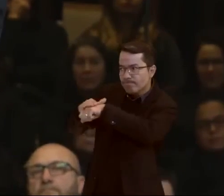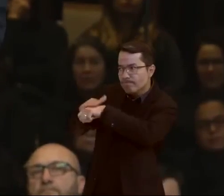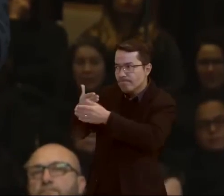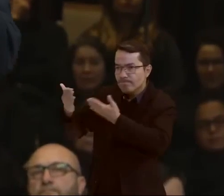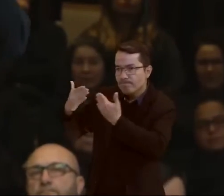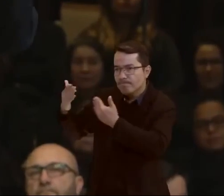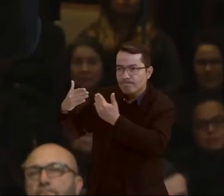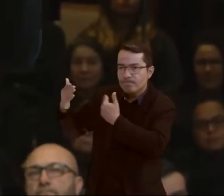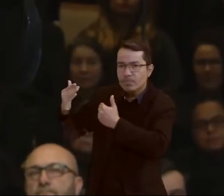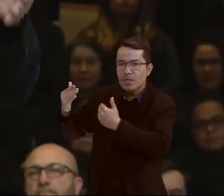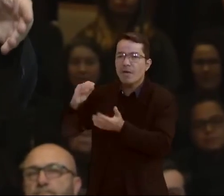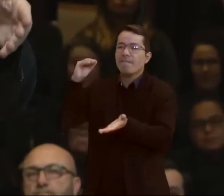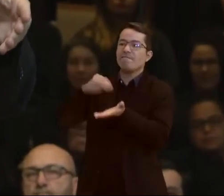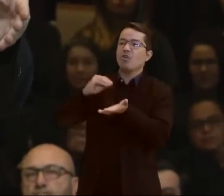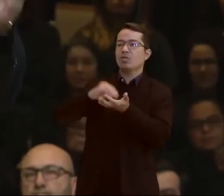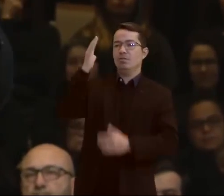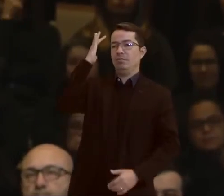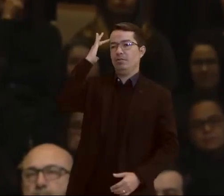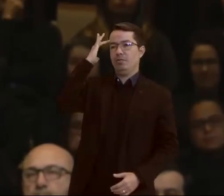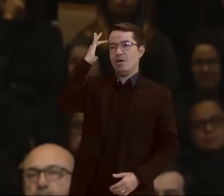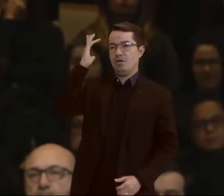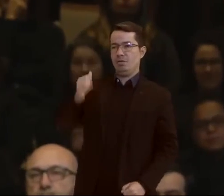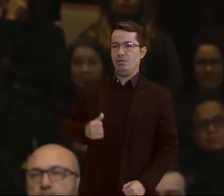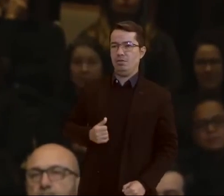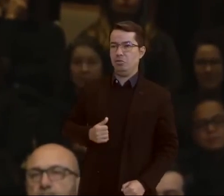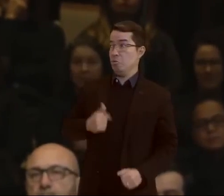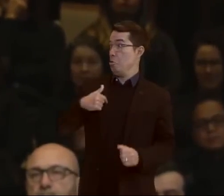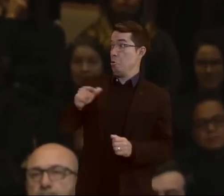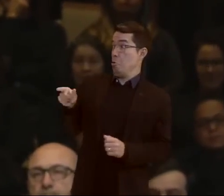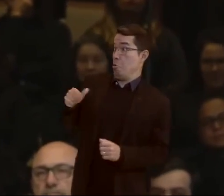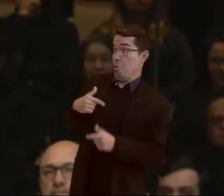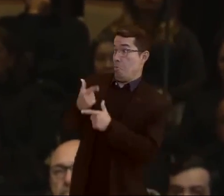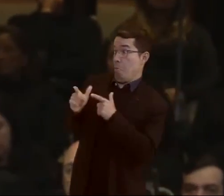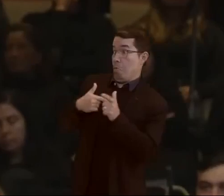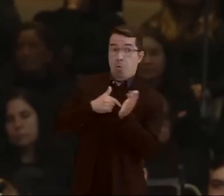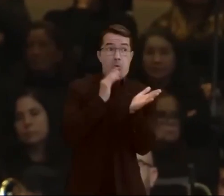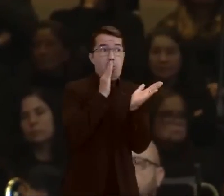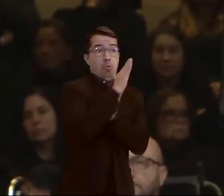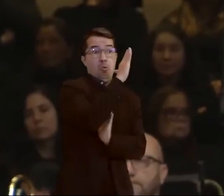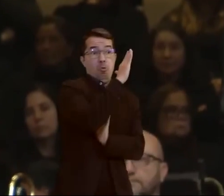não age com maturidade. E aí Pedro está dizendo, olha,